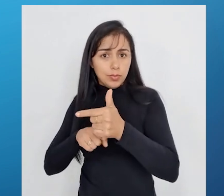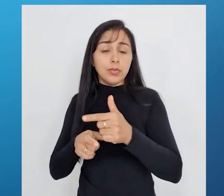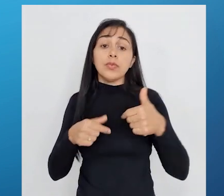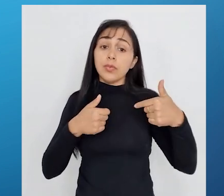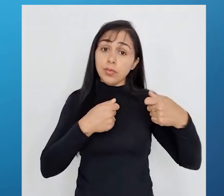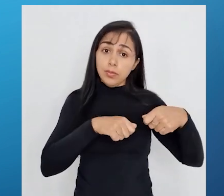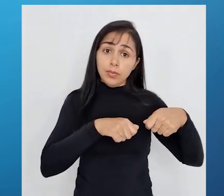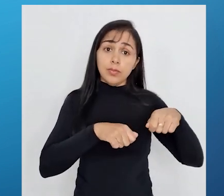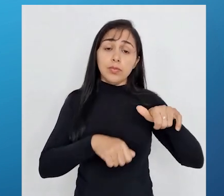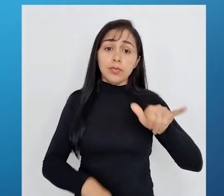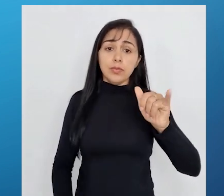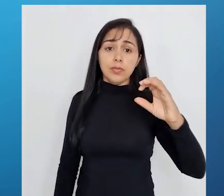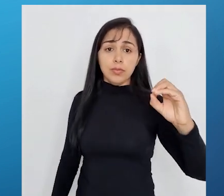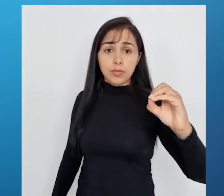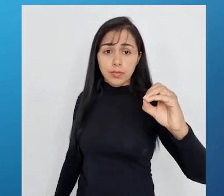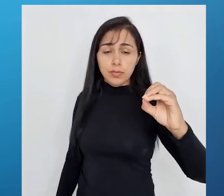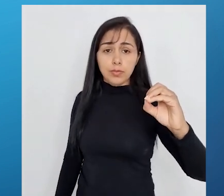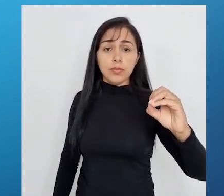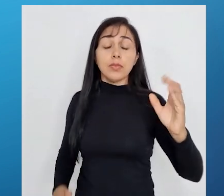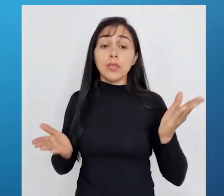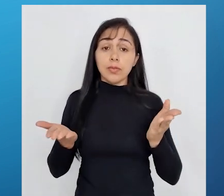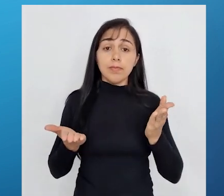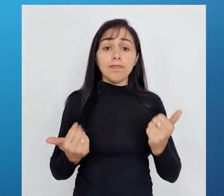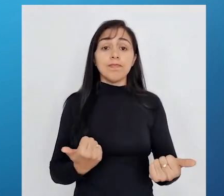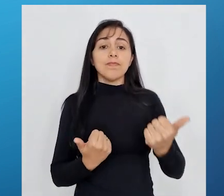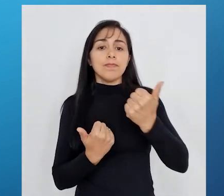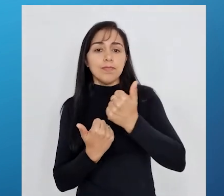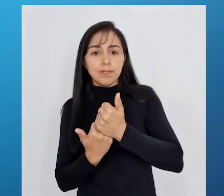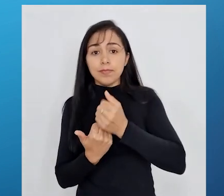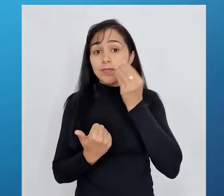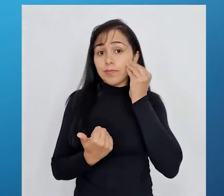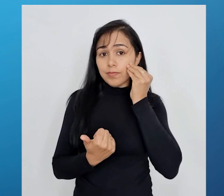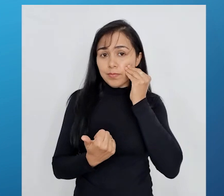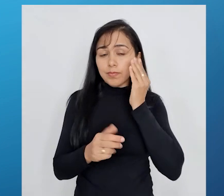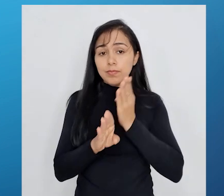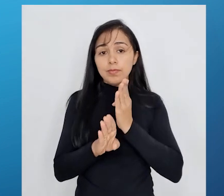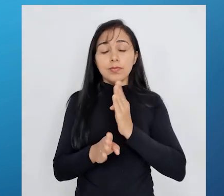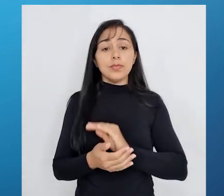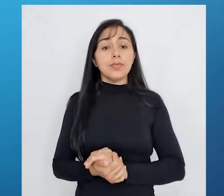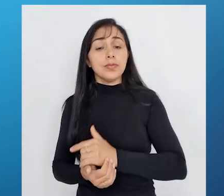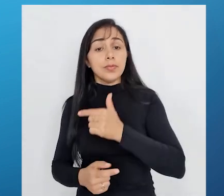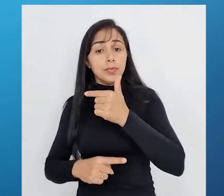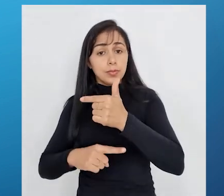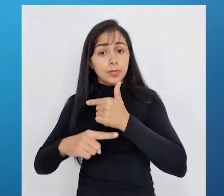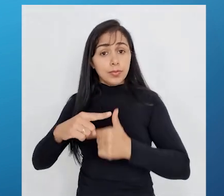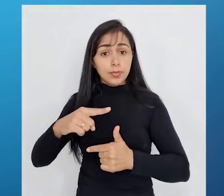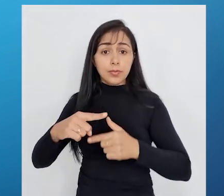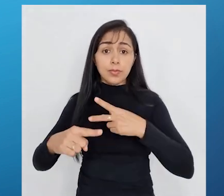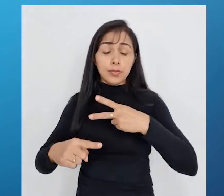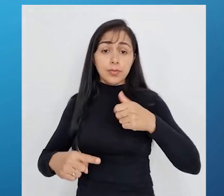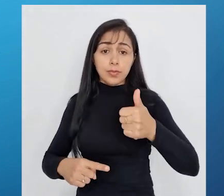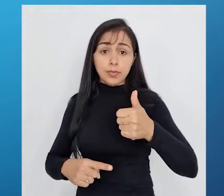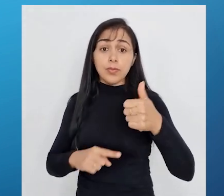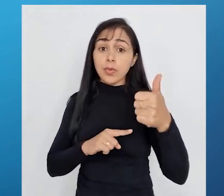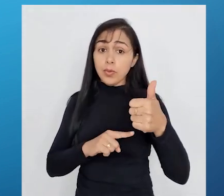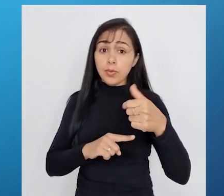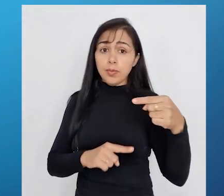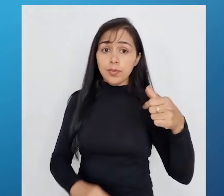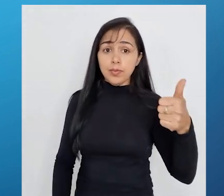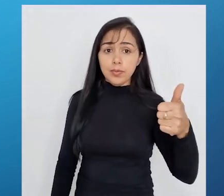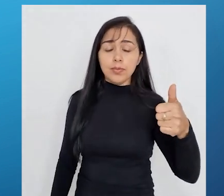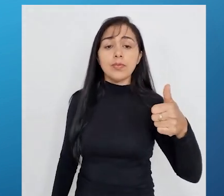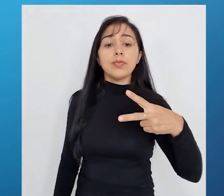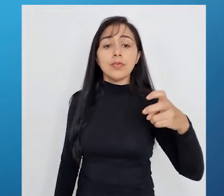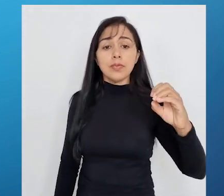ter que ser 0. Vamos ver se isso fica sendo verdade. Ó. 2 dividido para 2 é 1 e 1 menos 1 é 0. Isso aqui dá 0. E quando